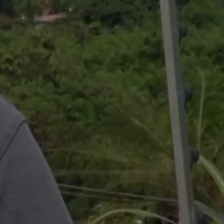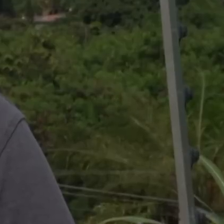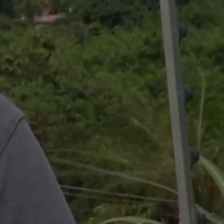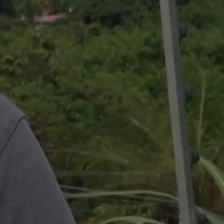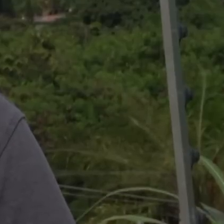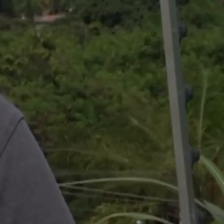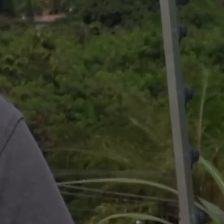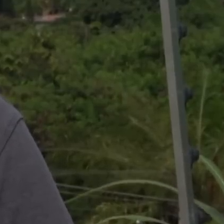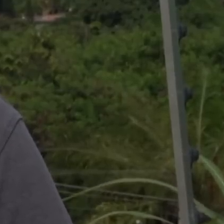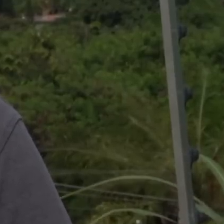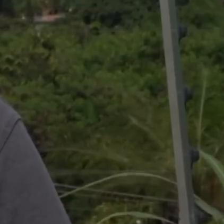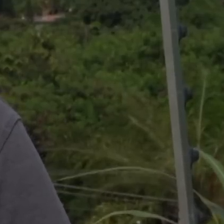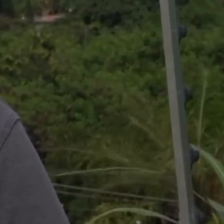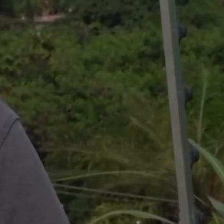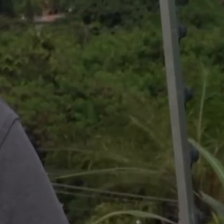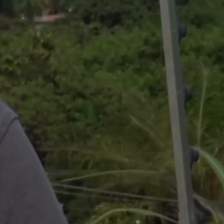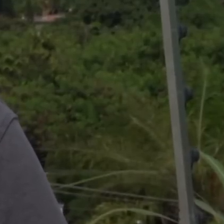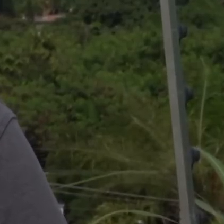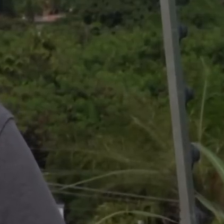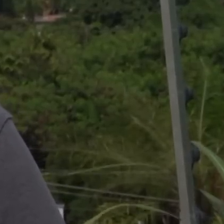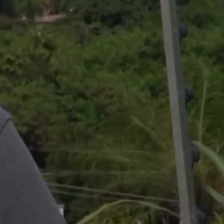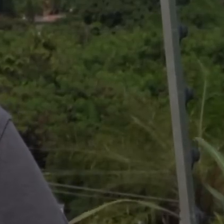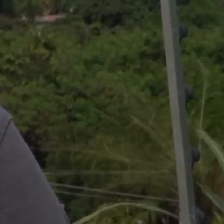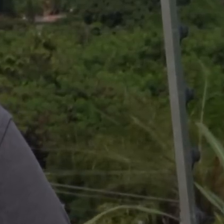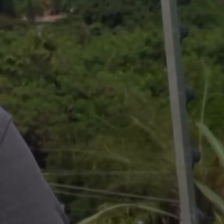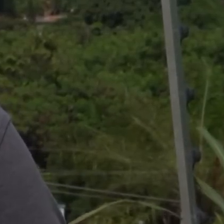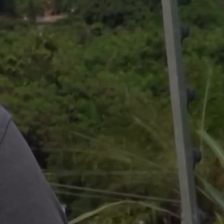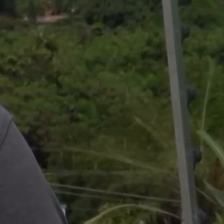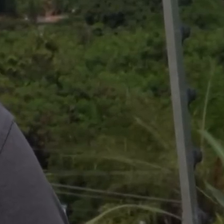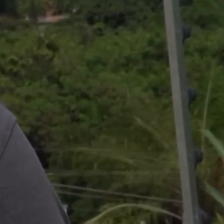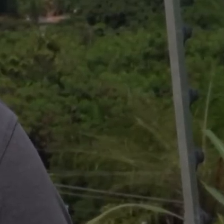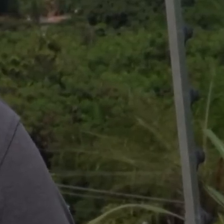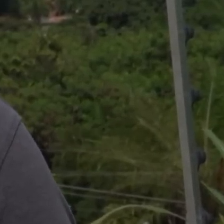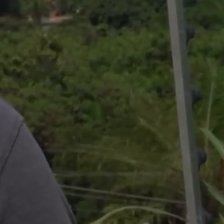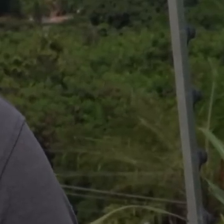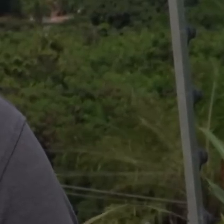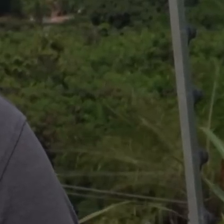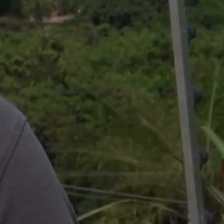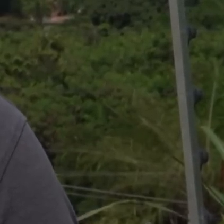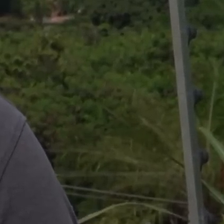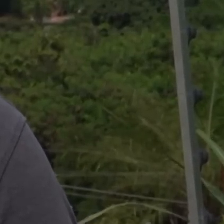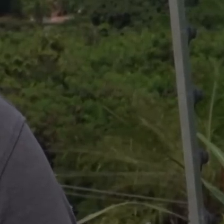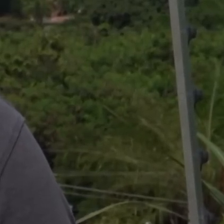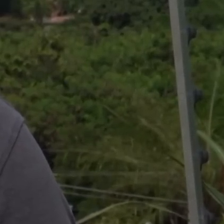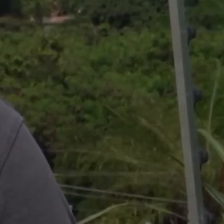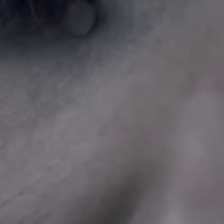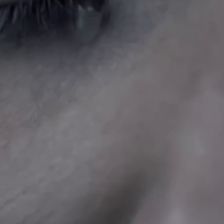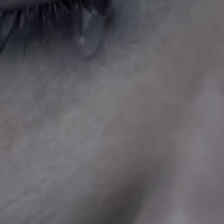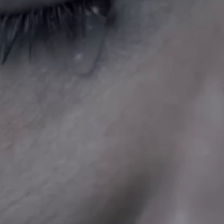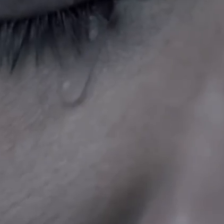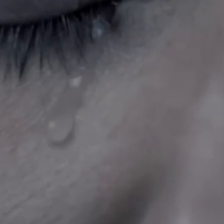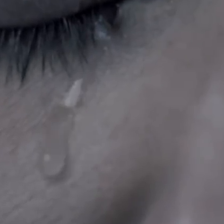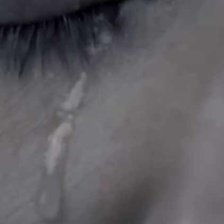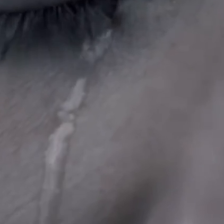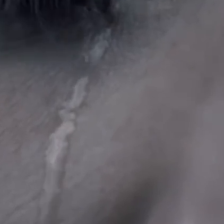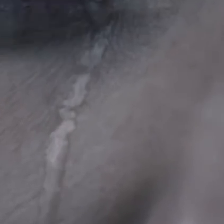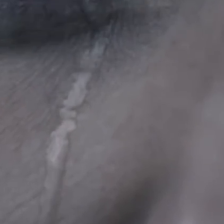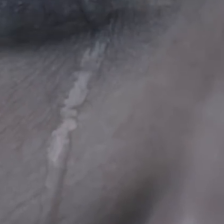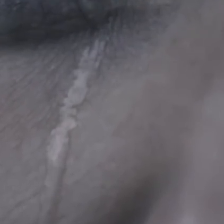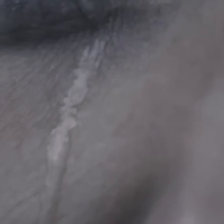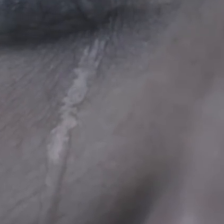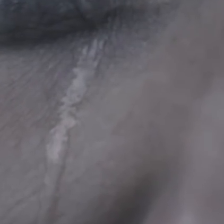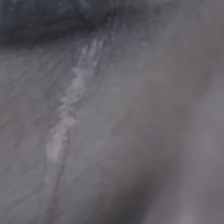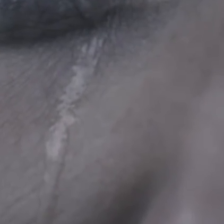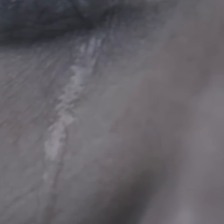fé e assim deixar a gente mais forte. Então acredito que sim, sejam bênçãos de Deus nas nossas vidas. As provações